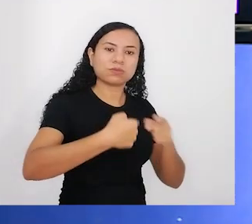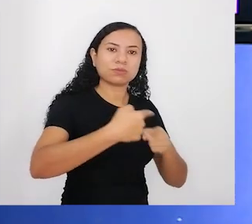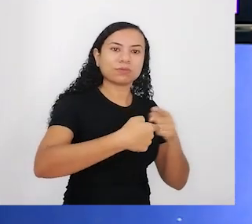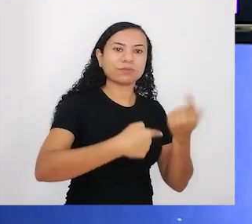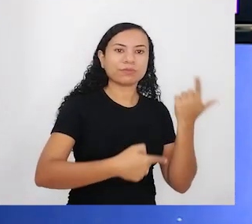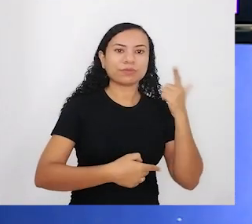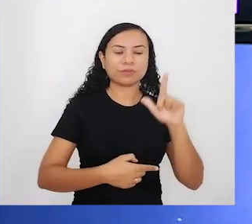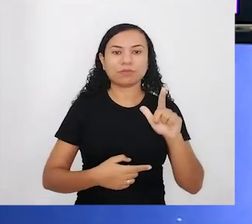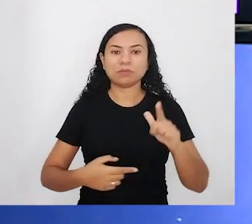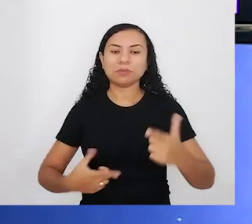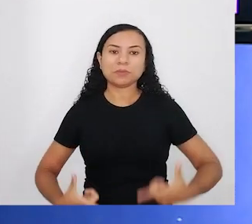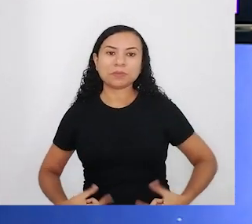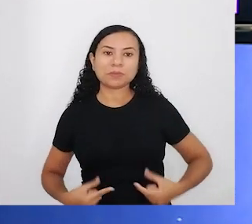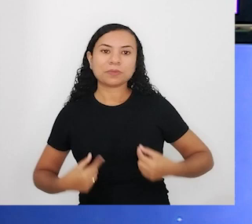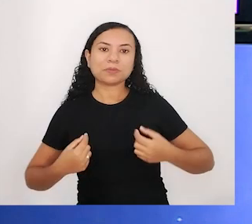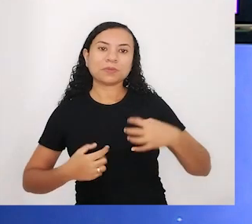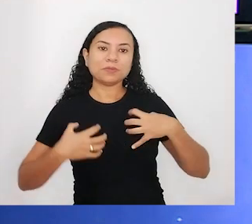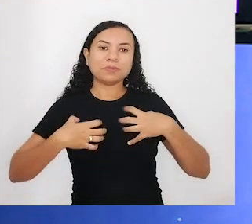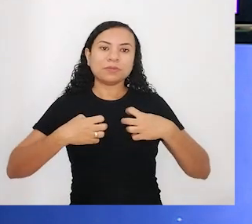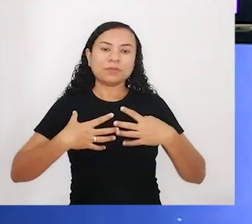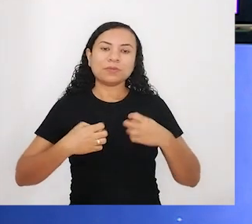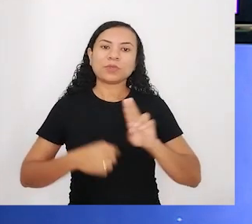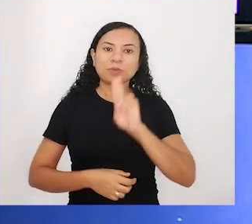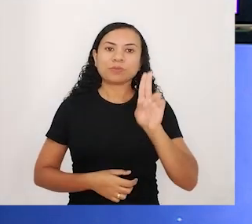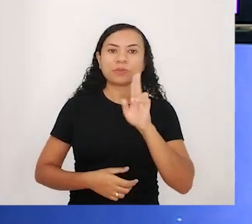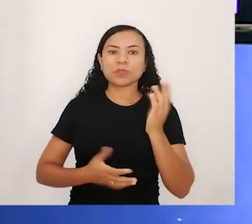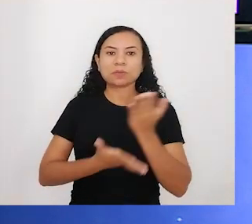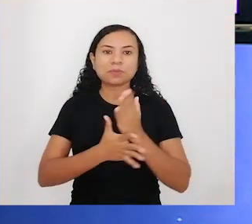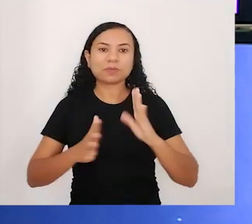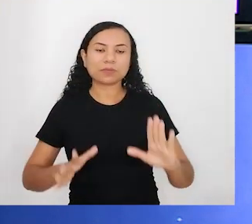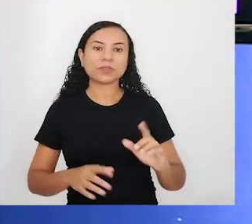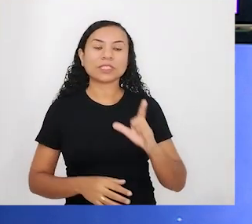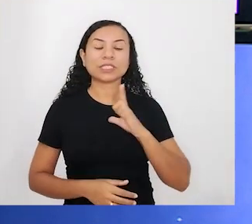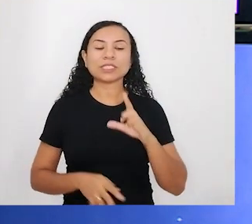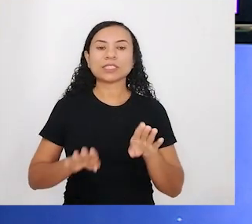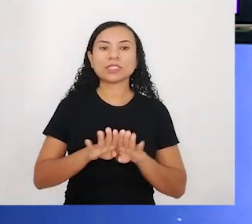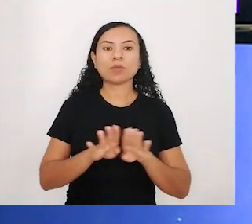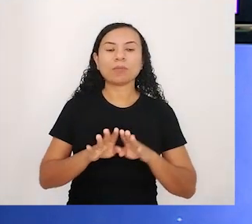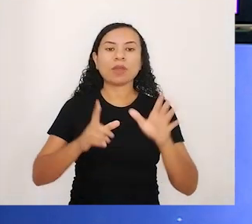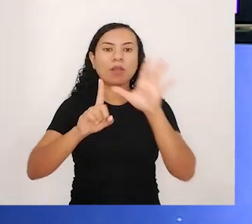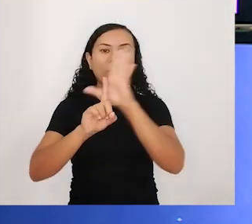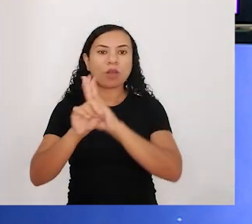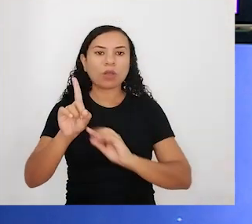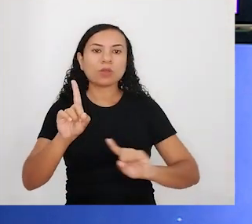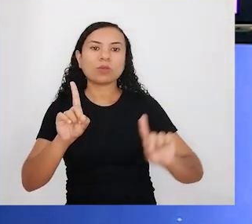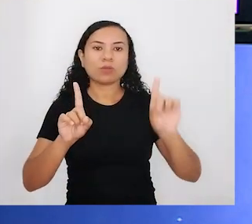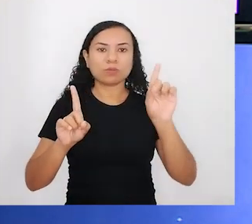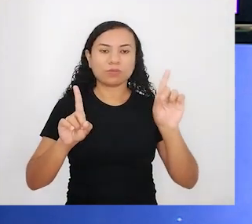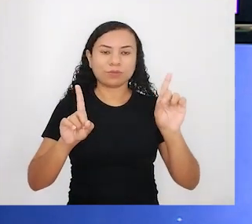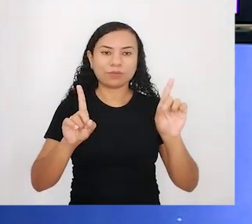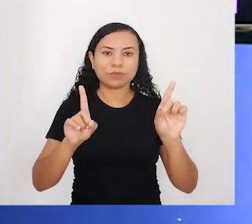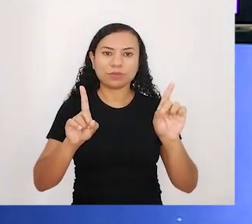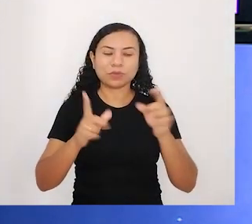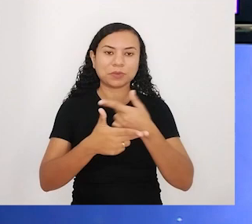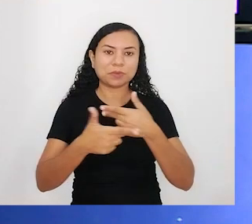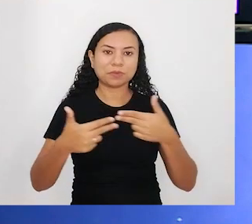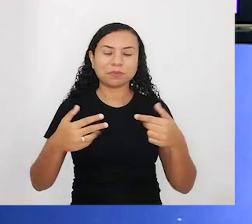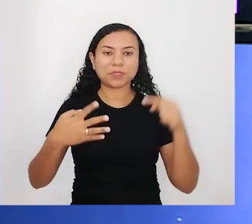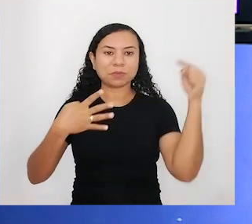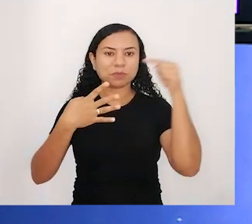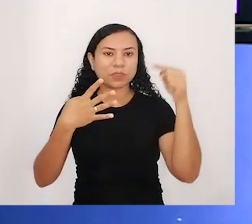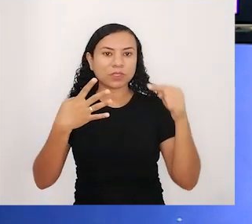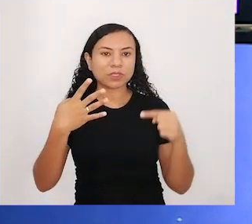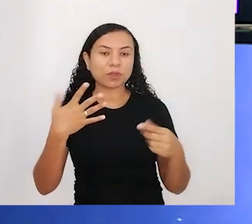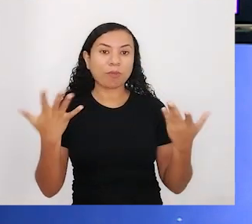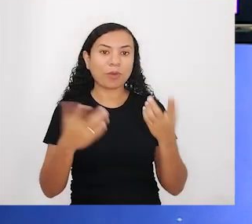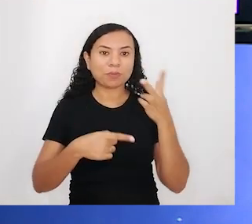e tumor. E nós temos também a clonagem de reparação, chamada clonagem reparadora. Vamos ver um vídeo sobre o